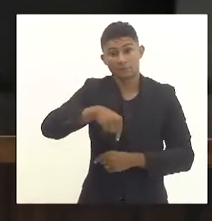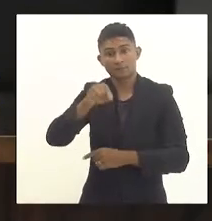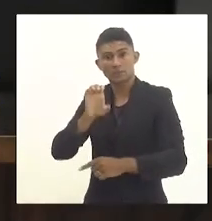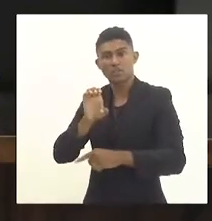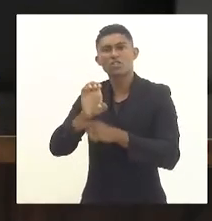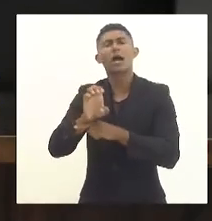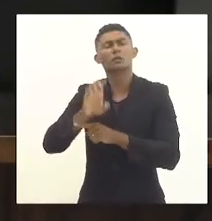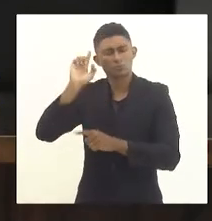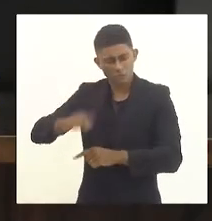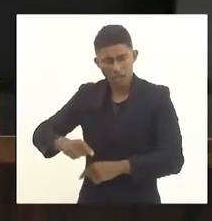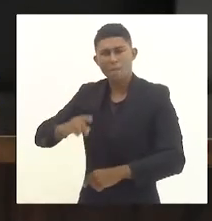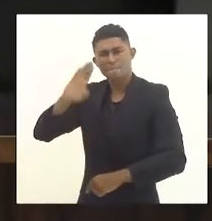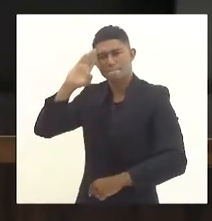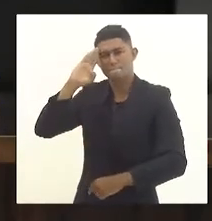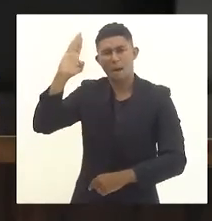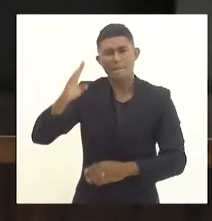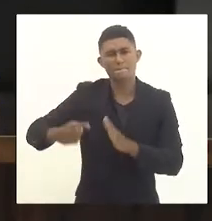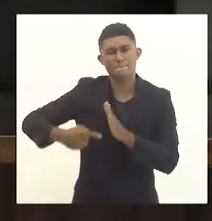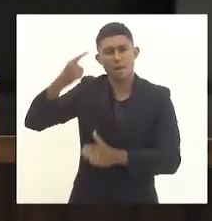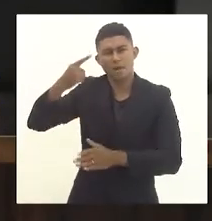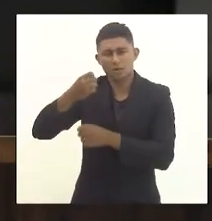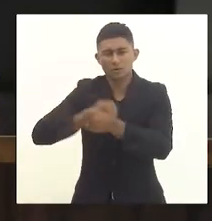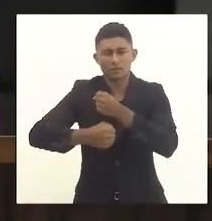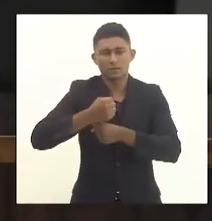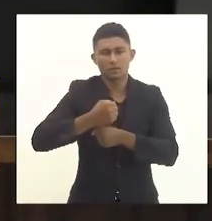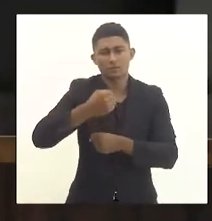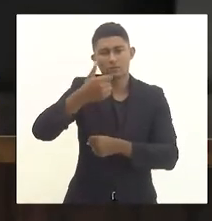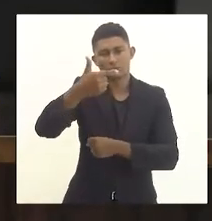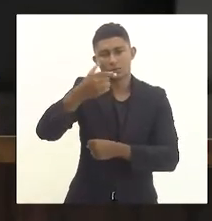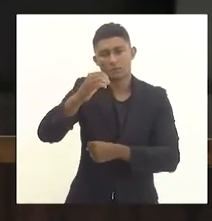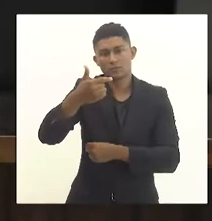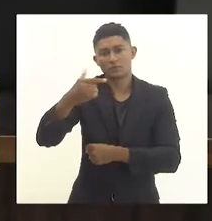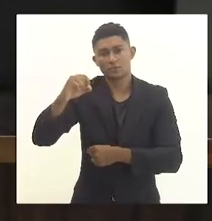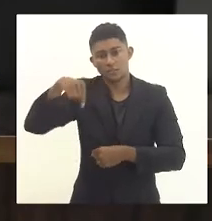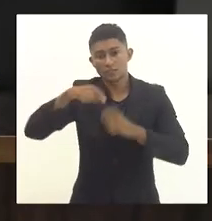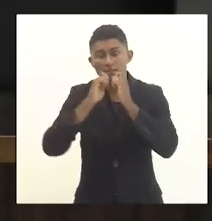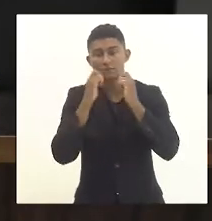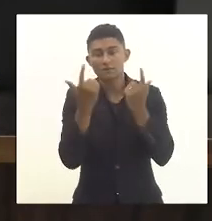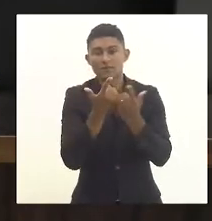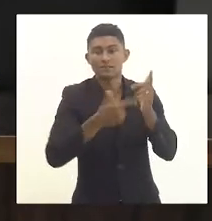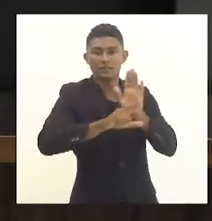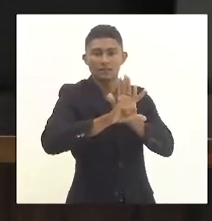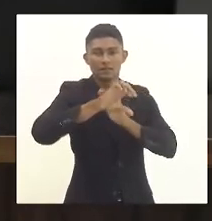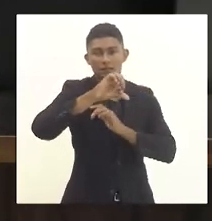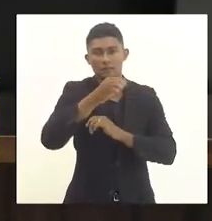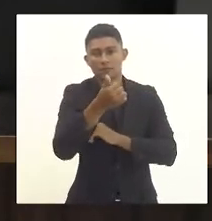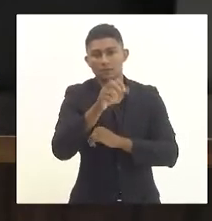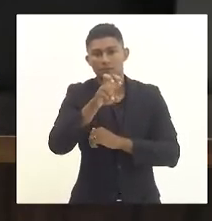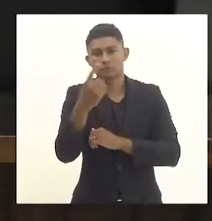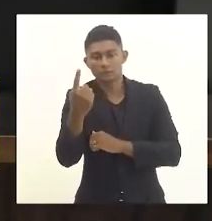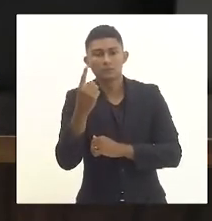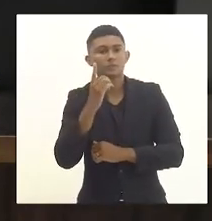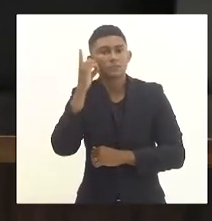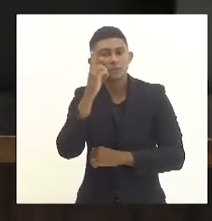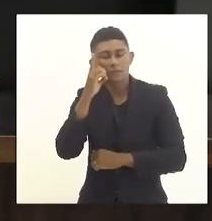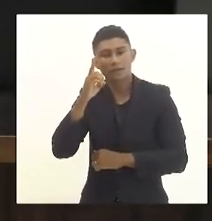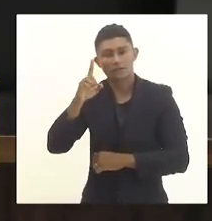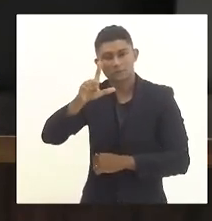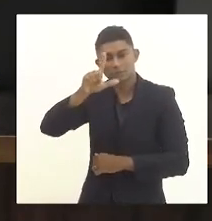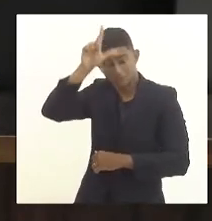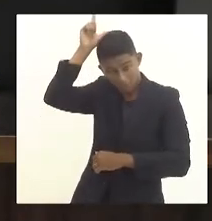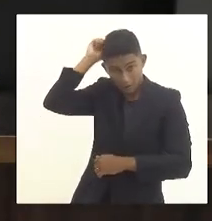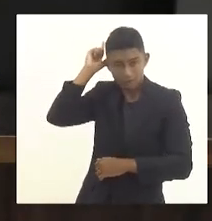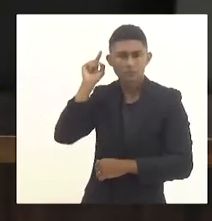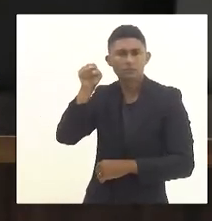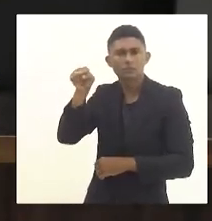pioneiro ao aprovar em 2020, nessa casa, a Lei 9151, de autoria do deputado Luiz Paulo, que